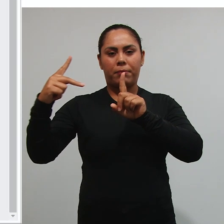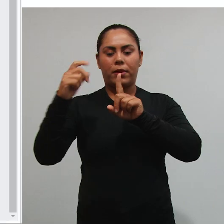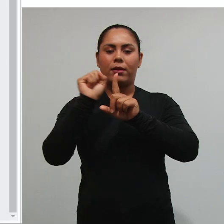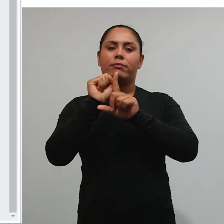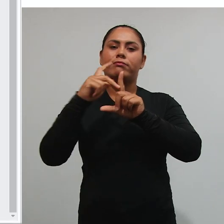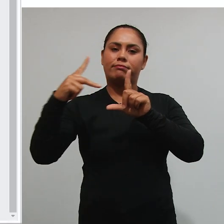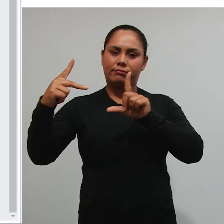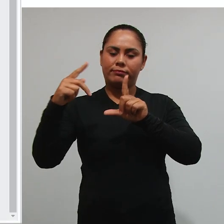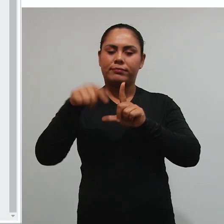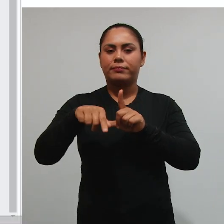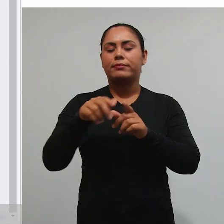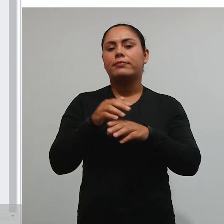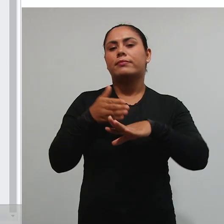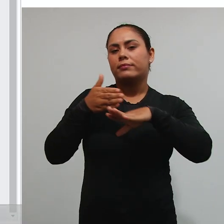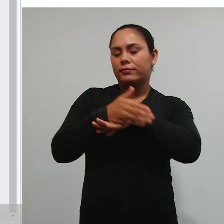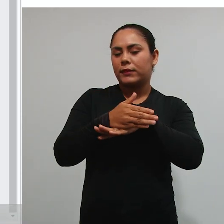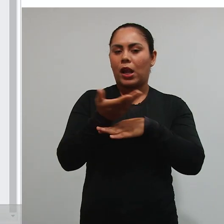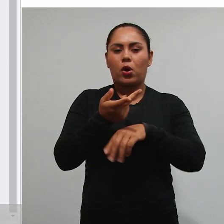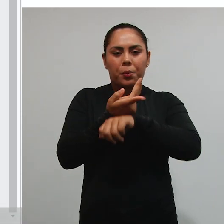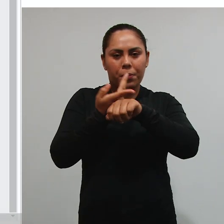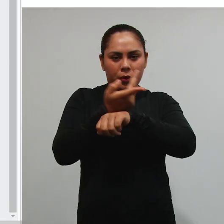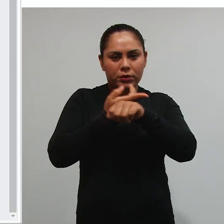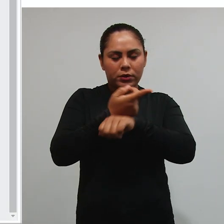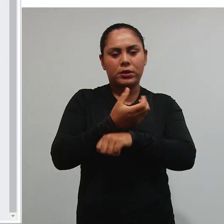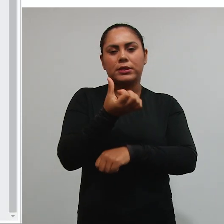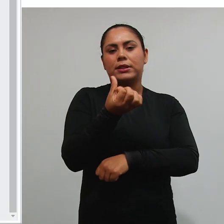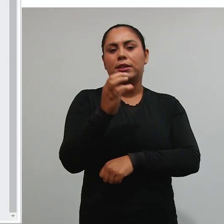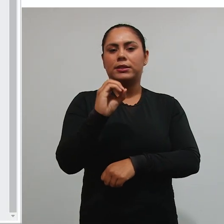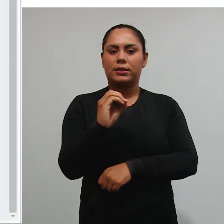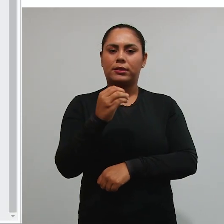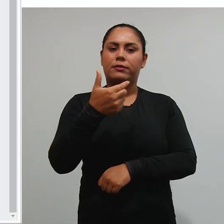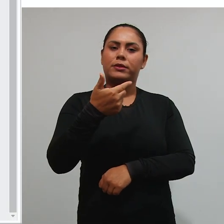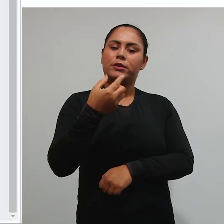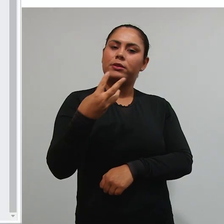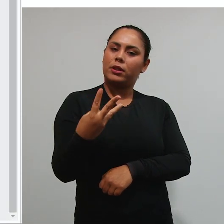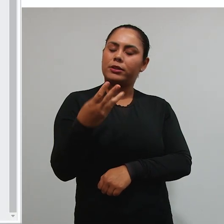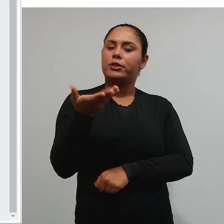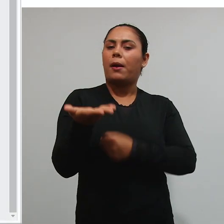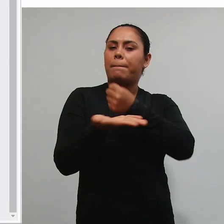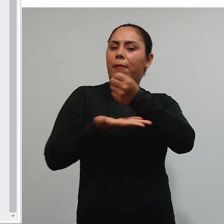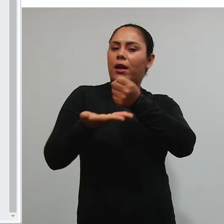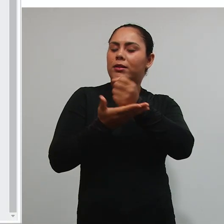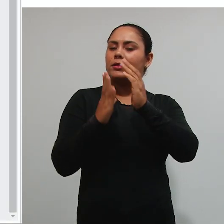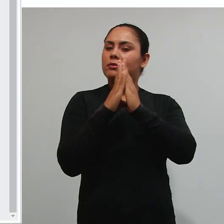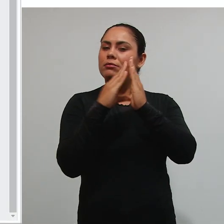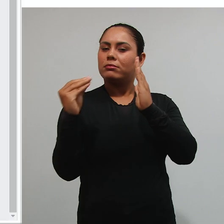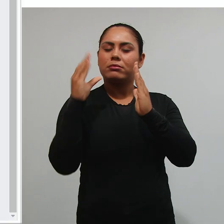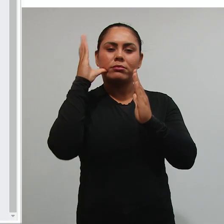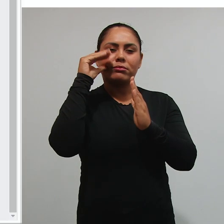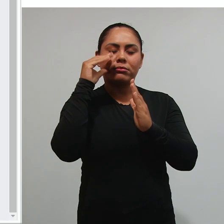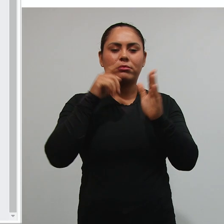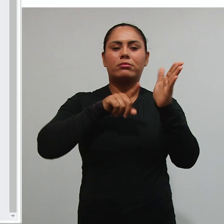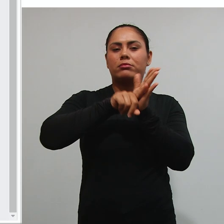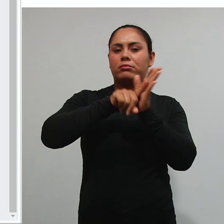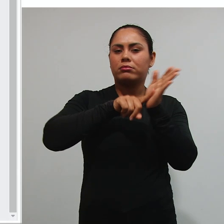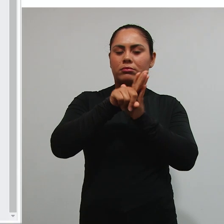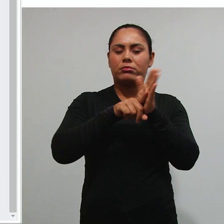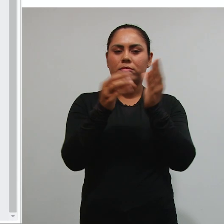tá? Então, vou procurar aqui, ó, 6023, já está aqui na minha base de busca, tá? Coloco lá,